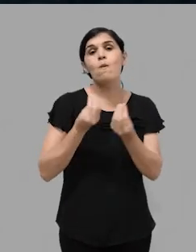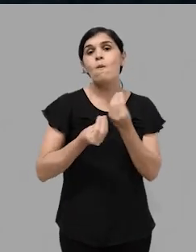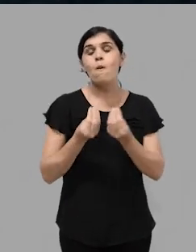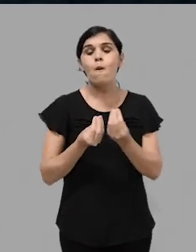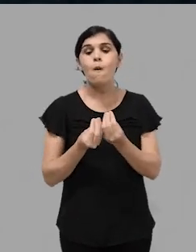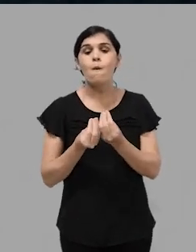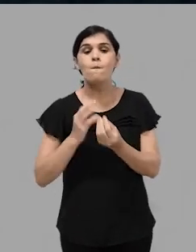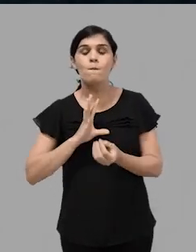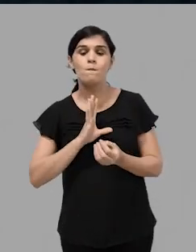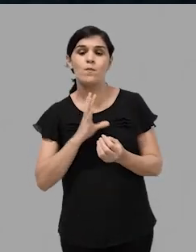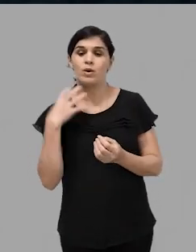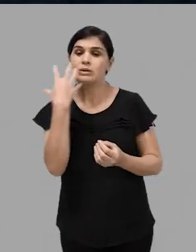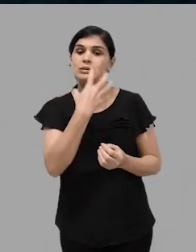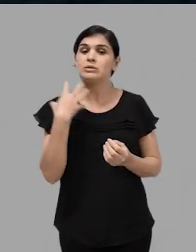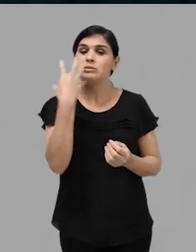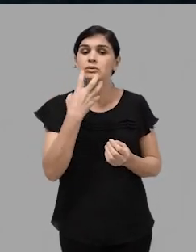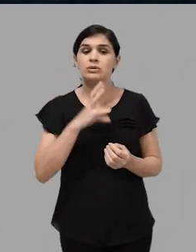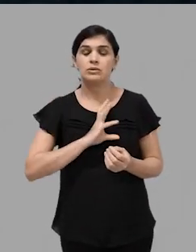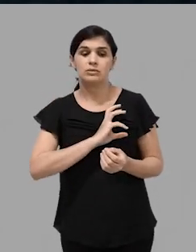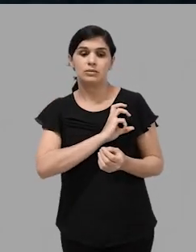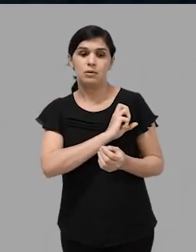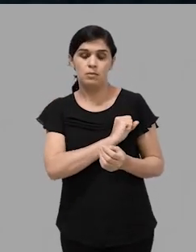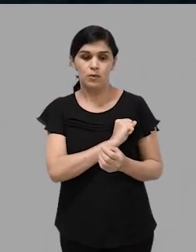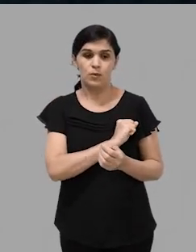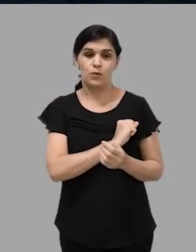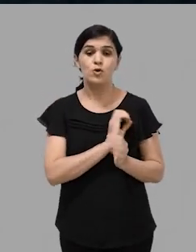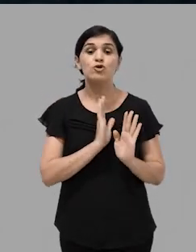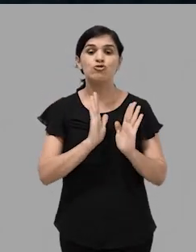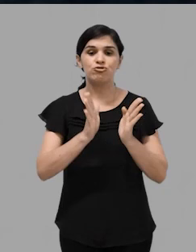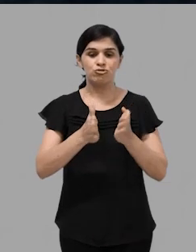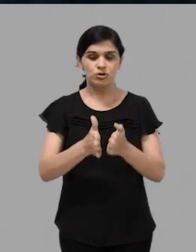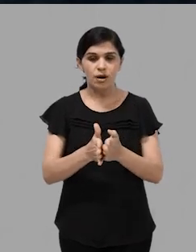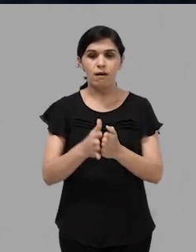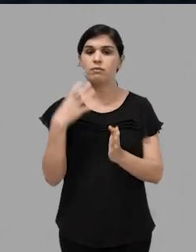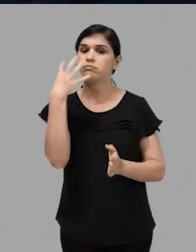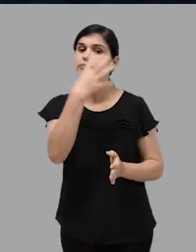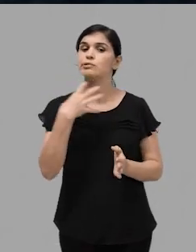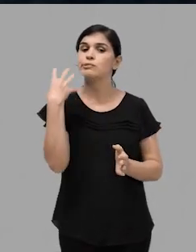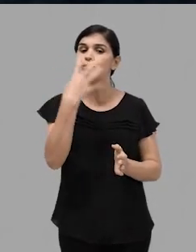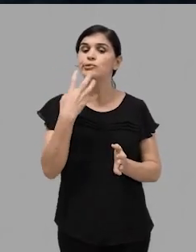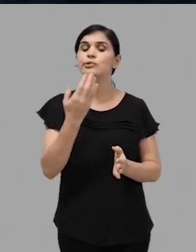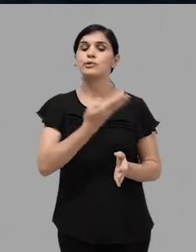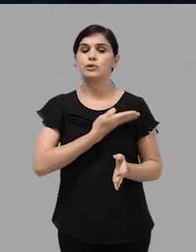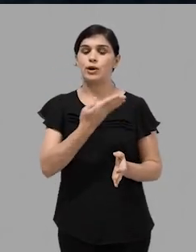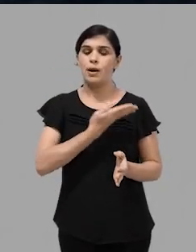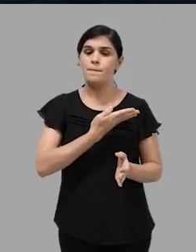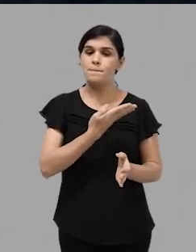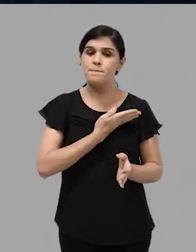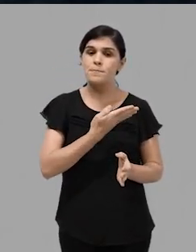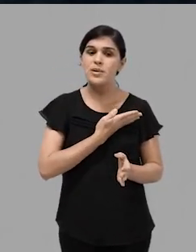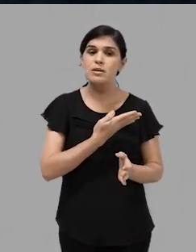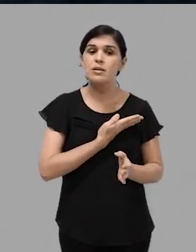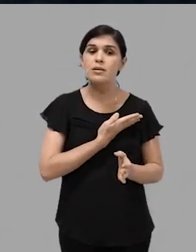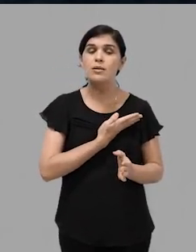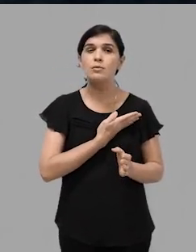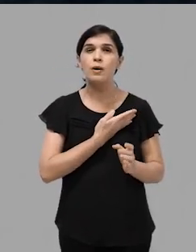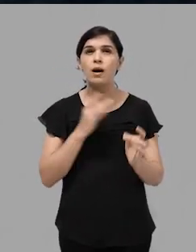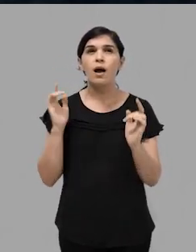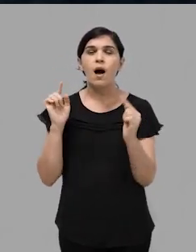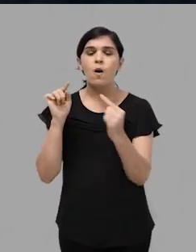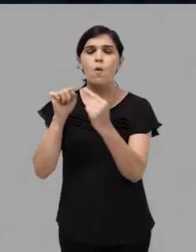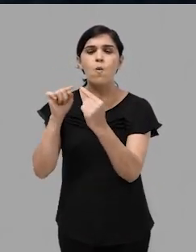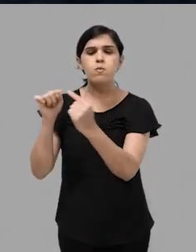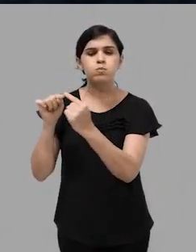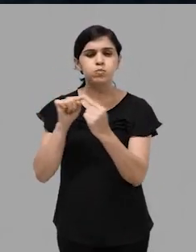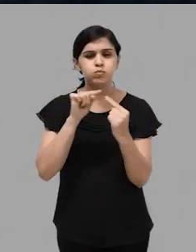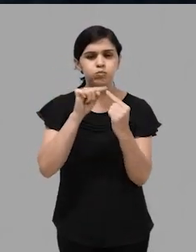As cantigas de amigo, elas iriam se lamentar com elementos da natureza ou com alguma pessoa